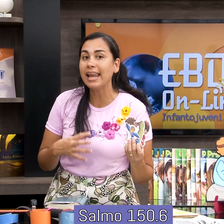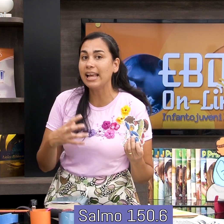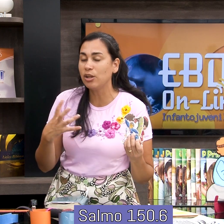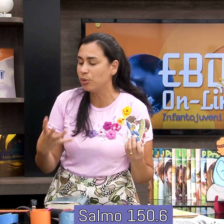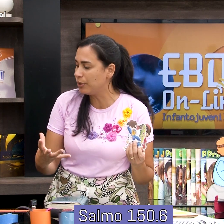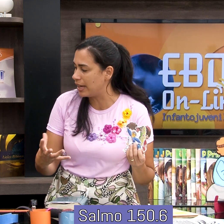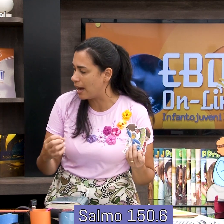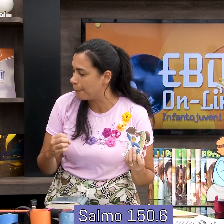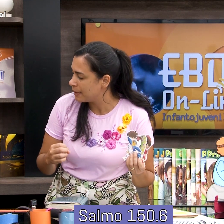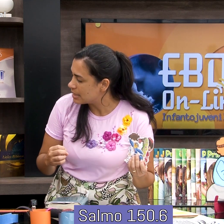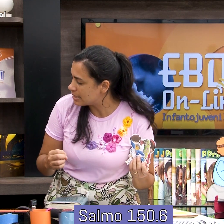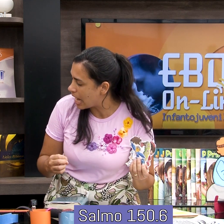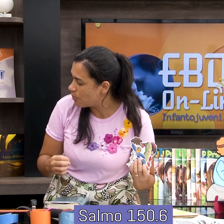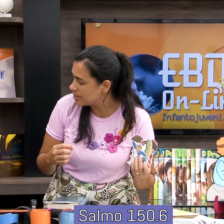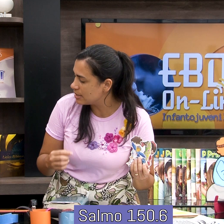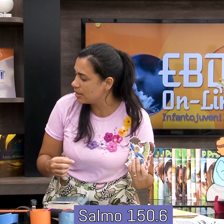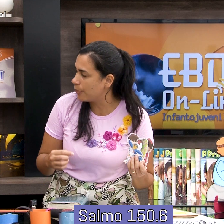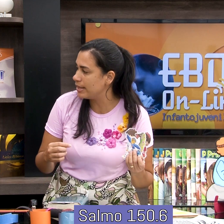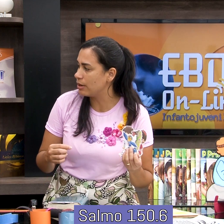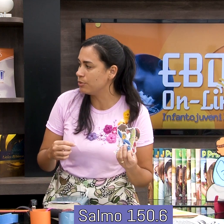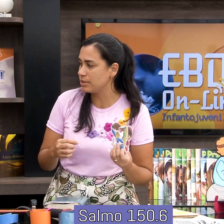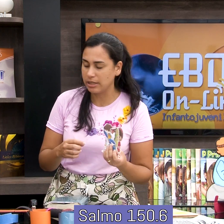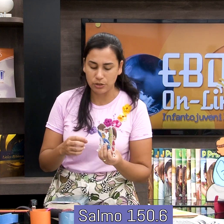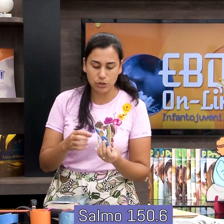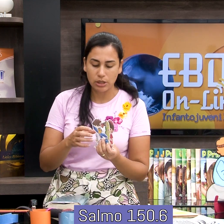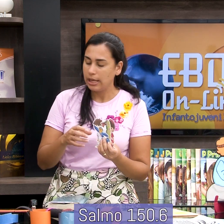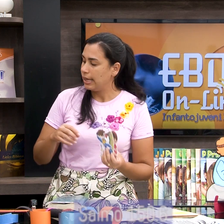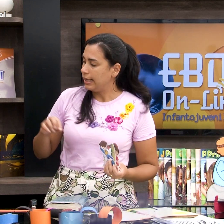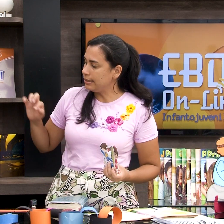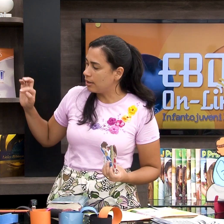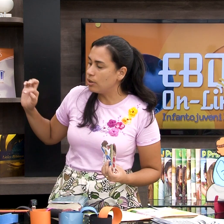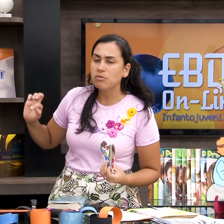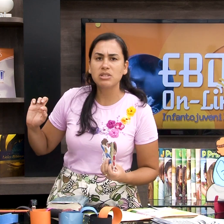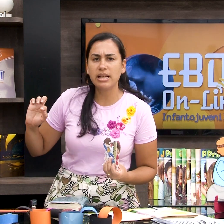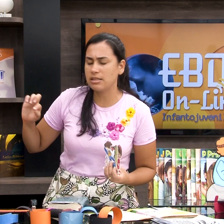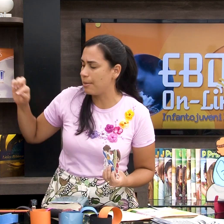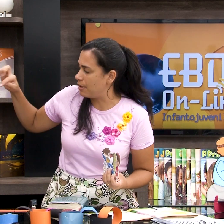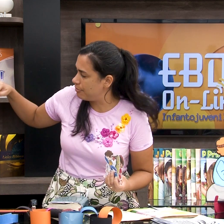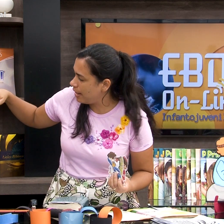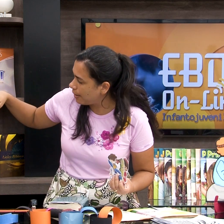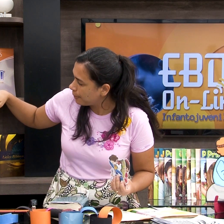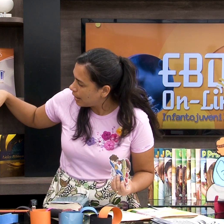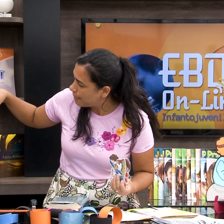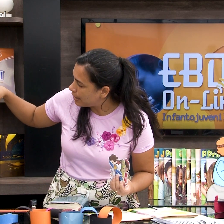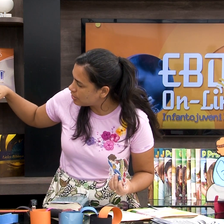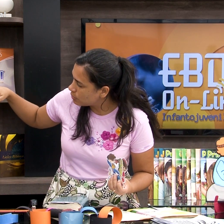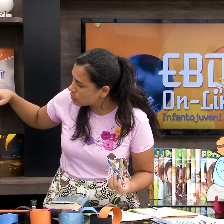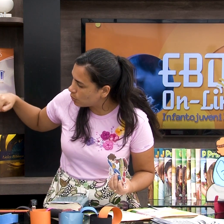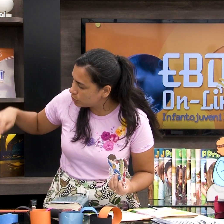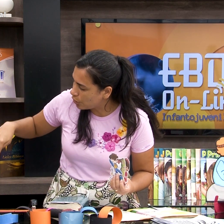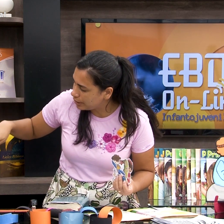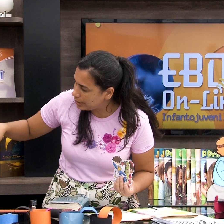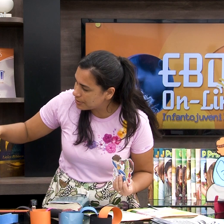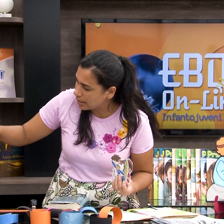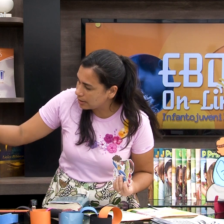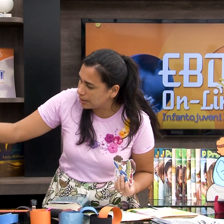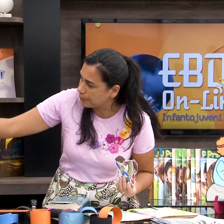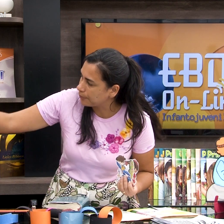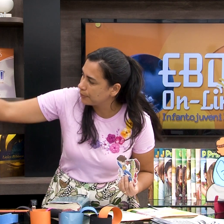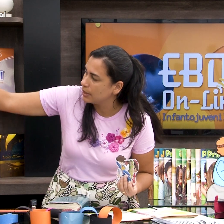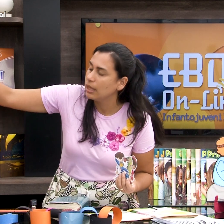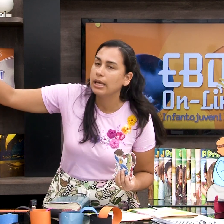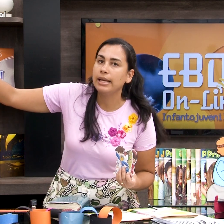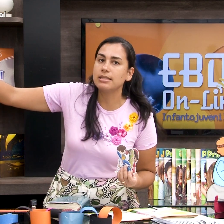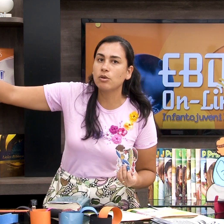Senhor. Aleluia! Salmo 150, o 6. Então, não sei se dá pra ver, mas tem uns contorninhos